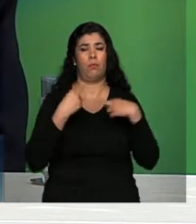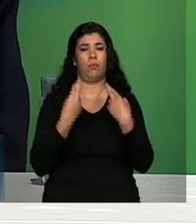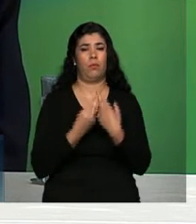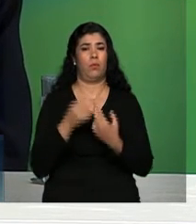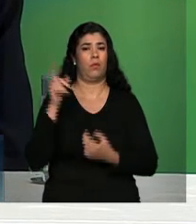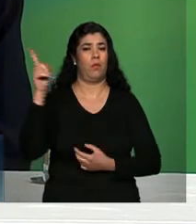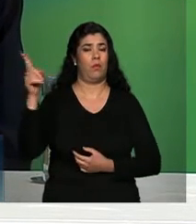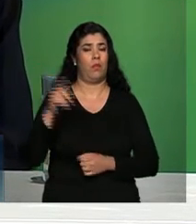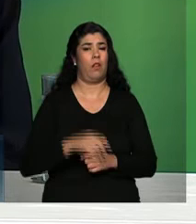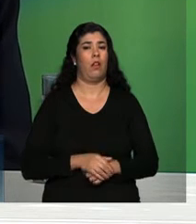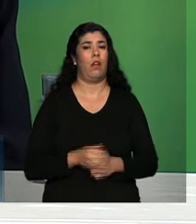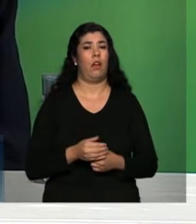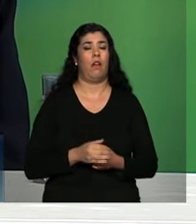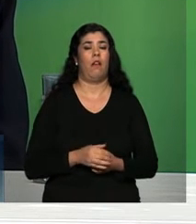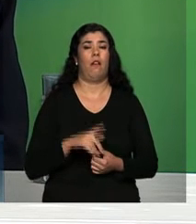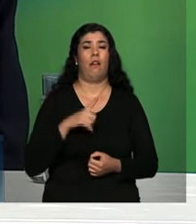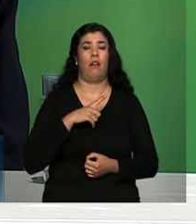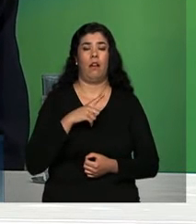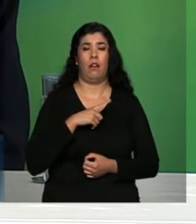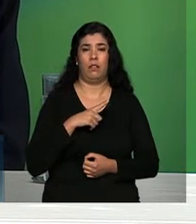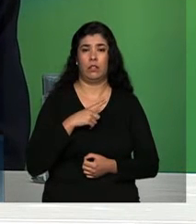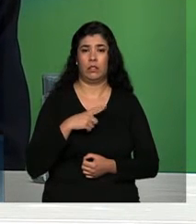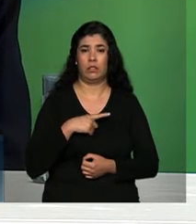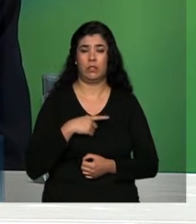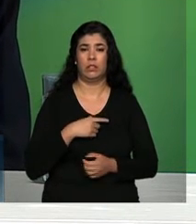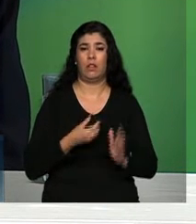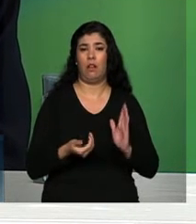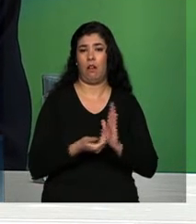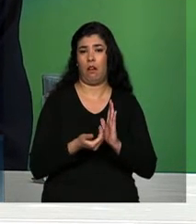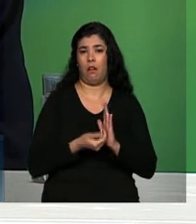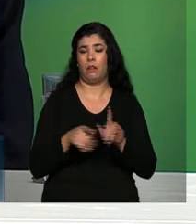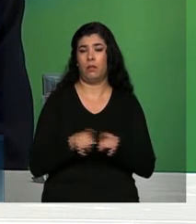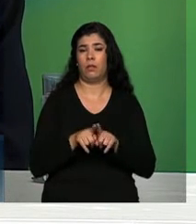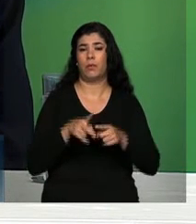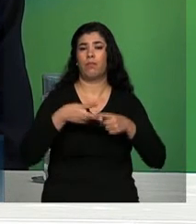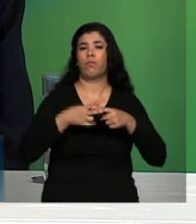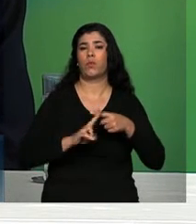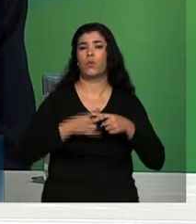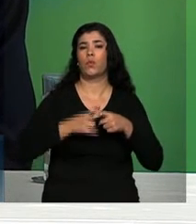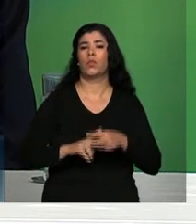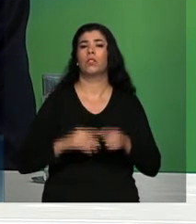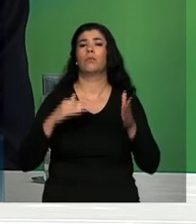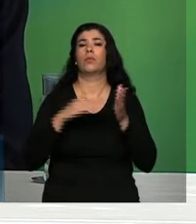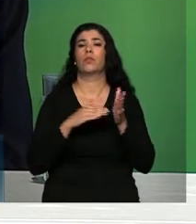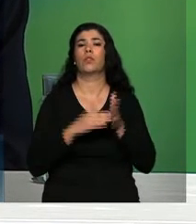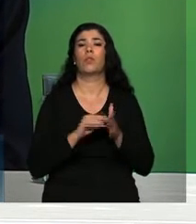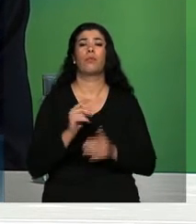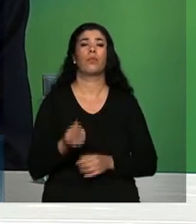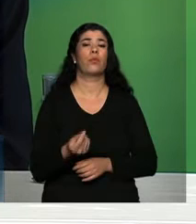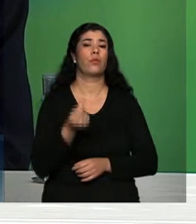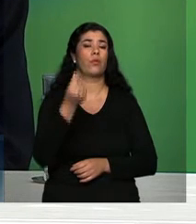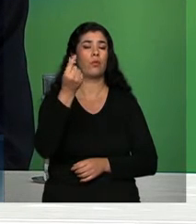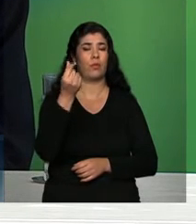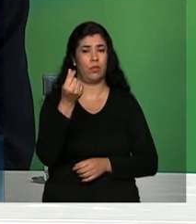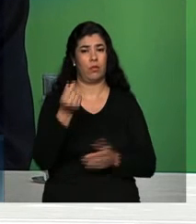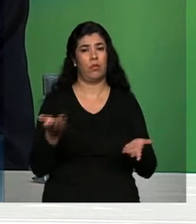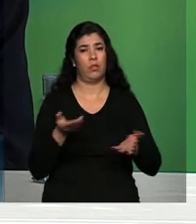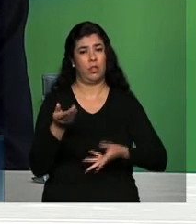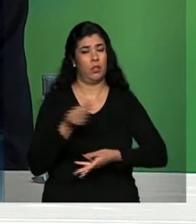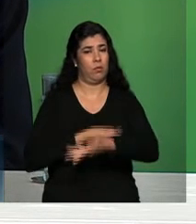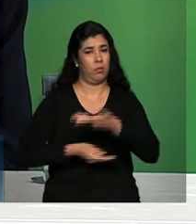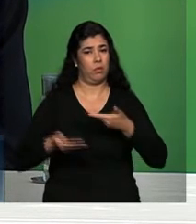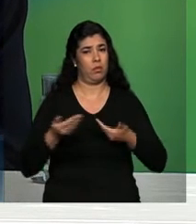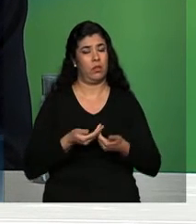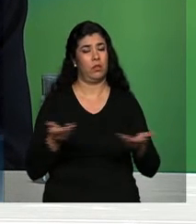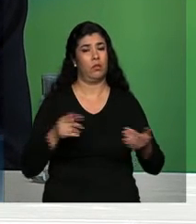lá, o projeto sobre a correção dos limites já está em tramitação e hoje será o dia em